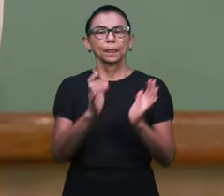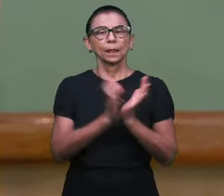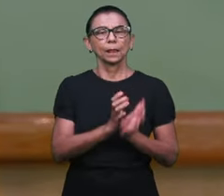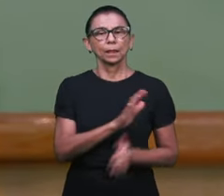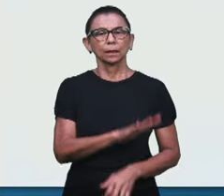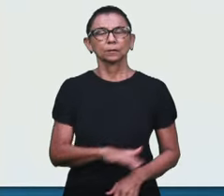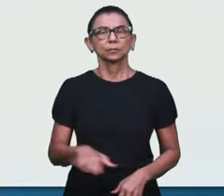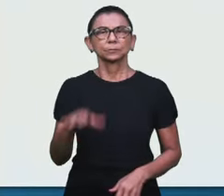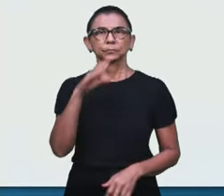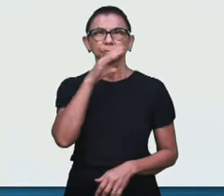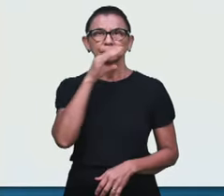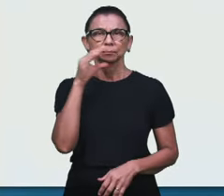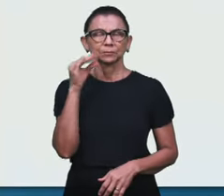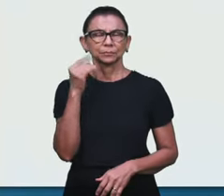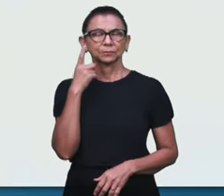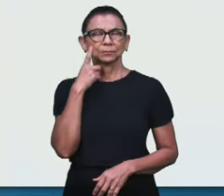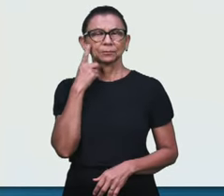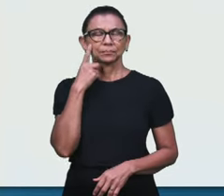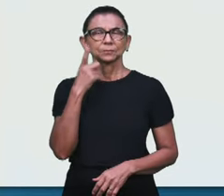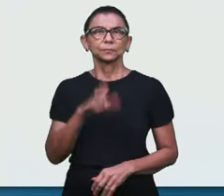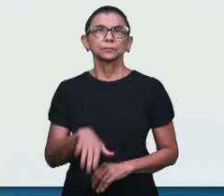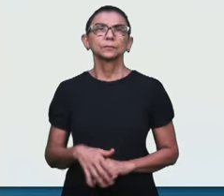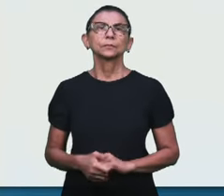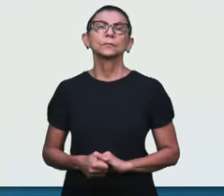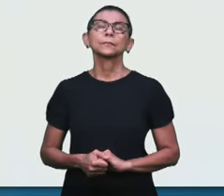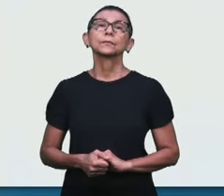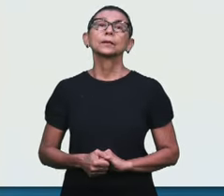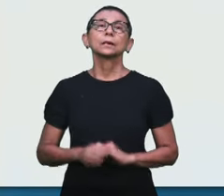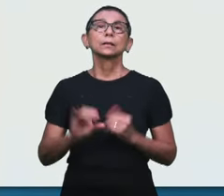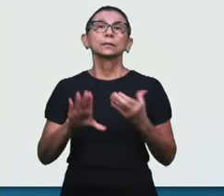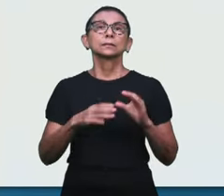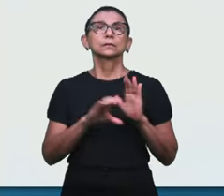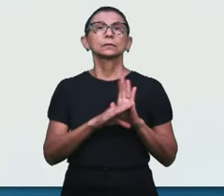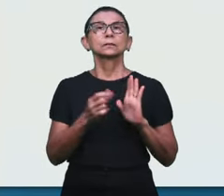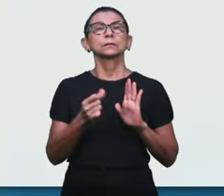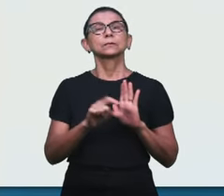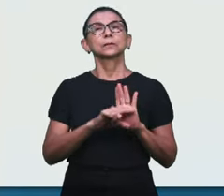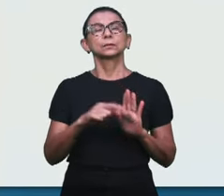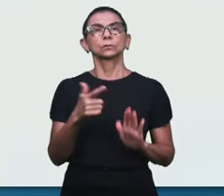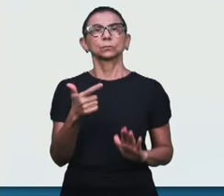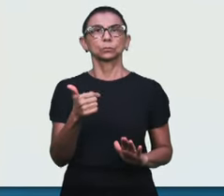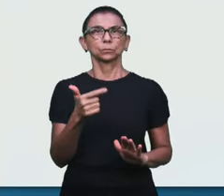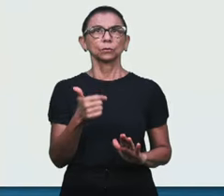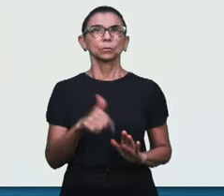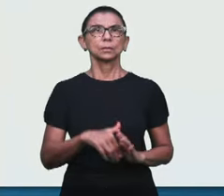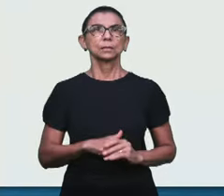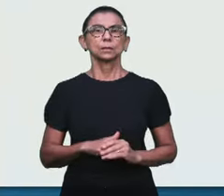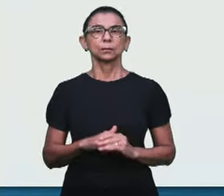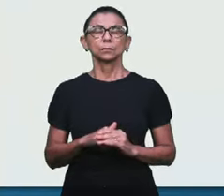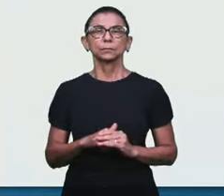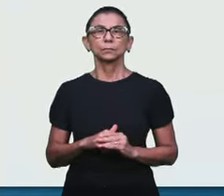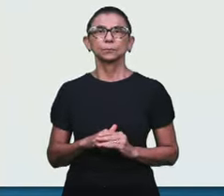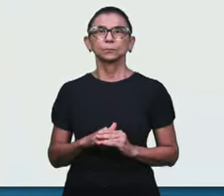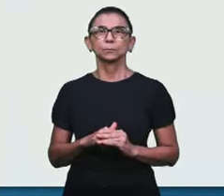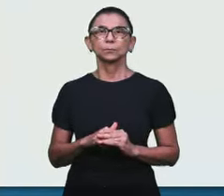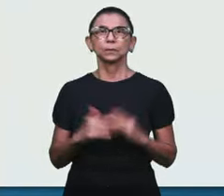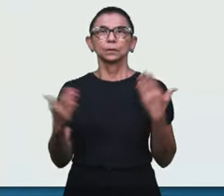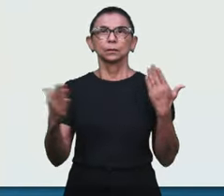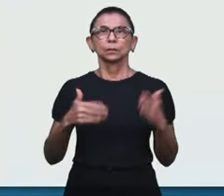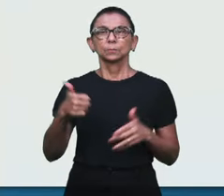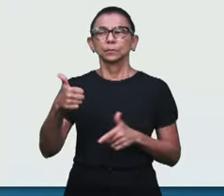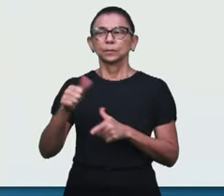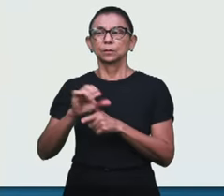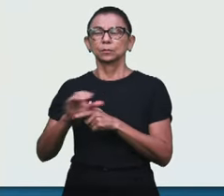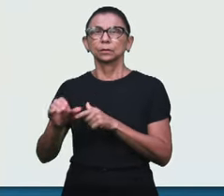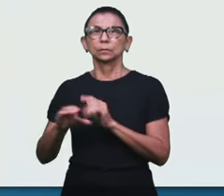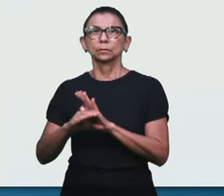intermediárias e adolescentes. Vamos à pergunta que diz: lendo Cantares, capítulo 6, verso 12, comparado com 1 Coríntios 15,